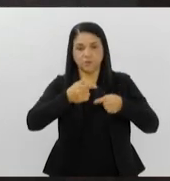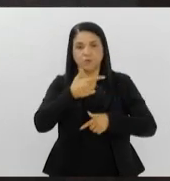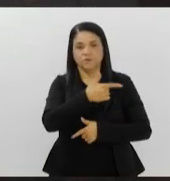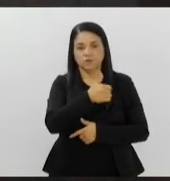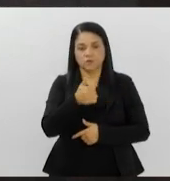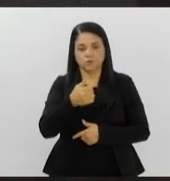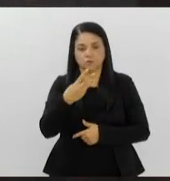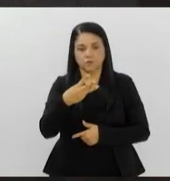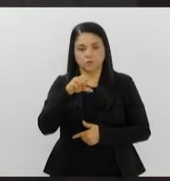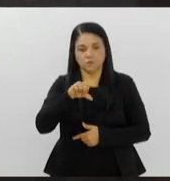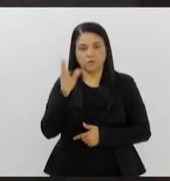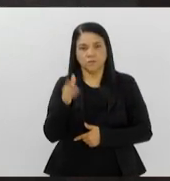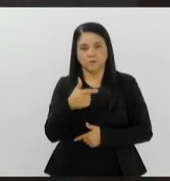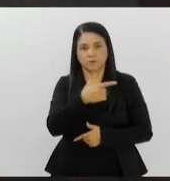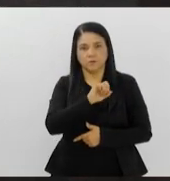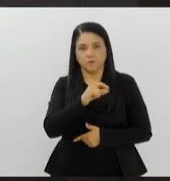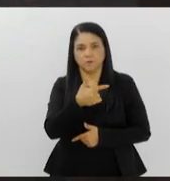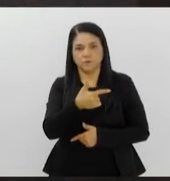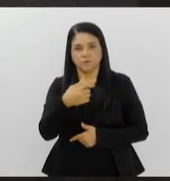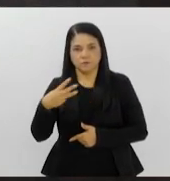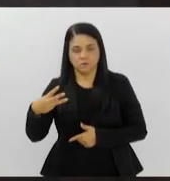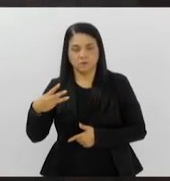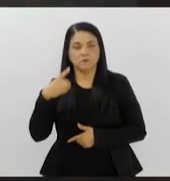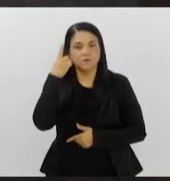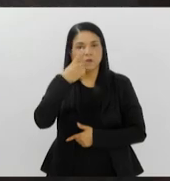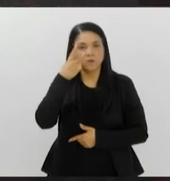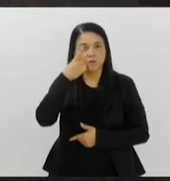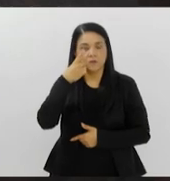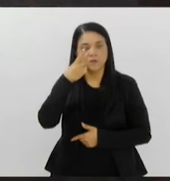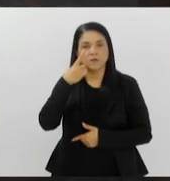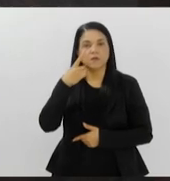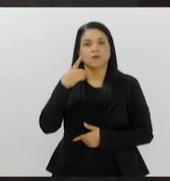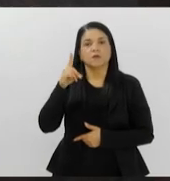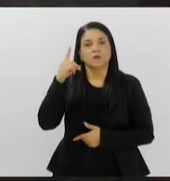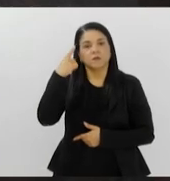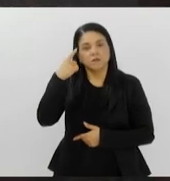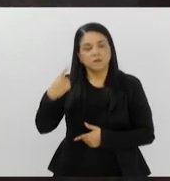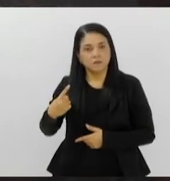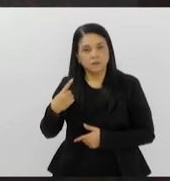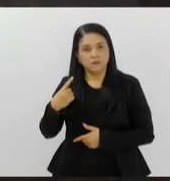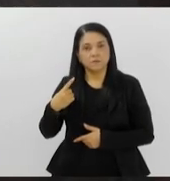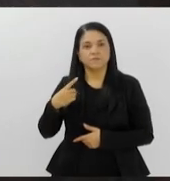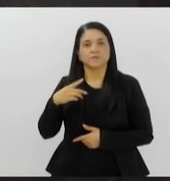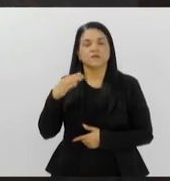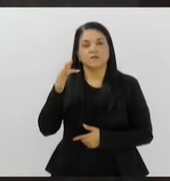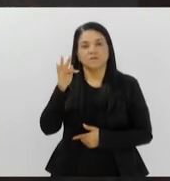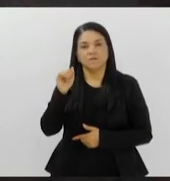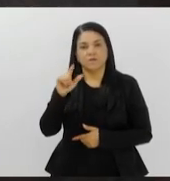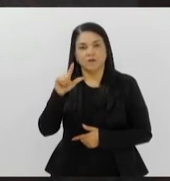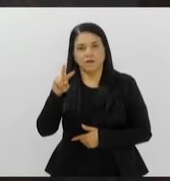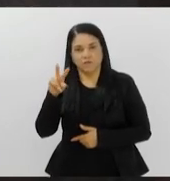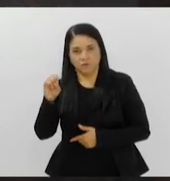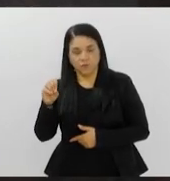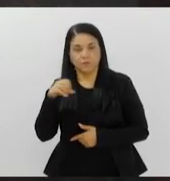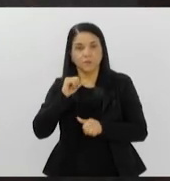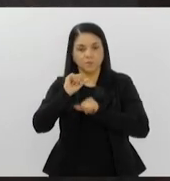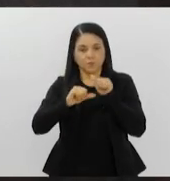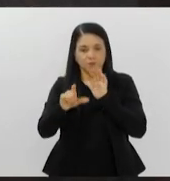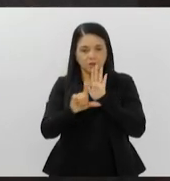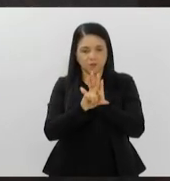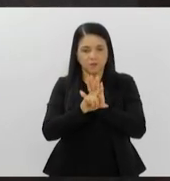número 2139, de 23, de autoria dos deputados Dani Monteiro, Flávio Serafim, que altera a